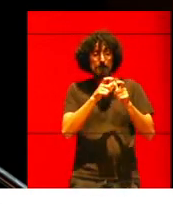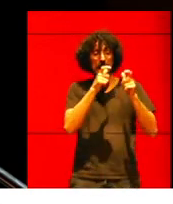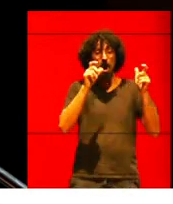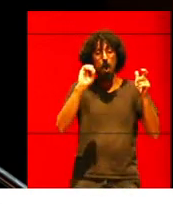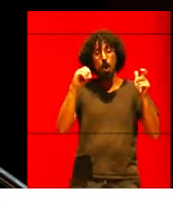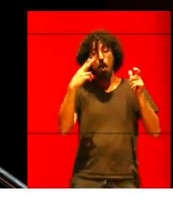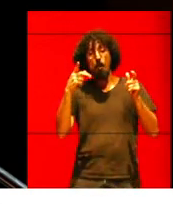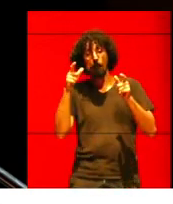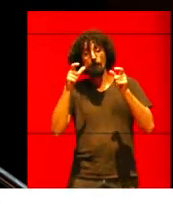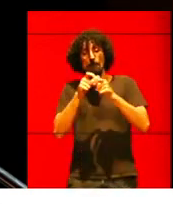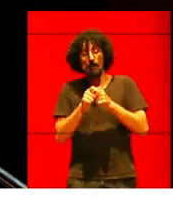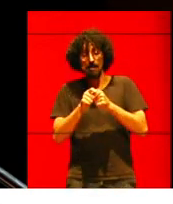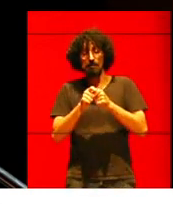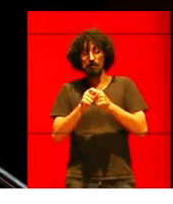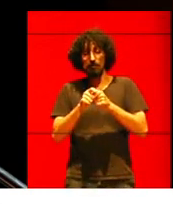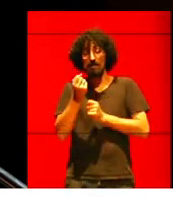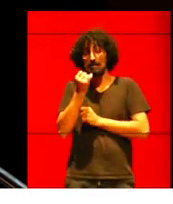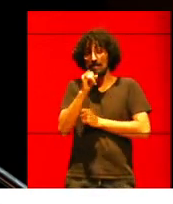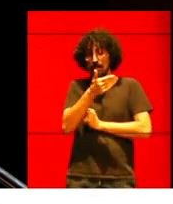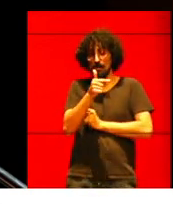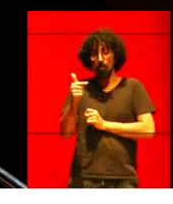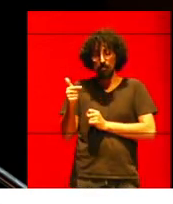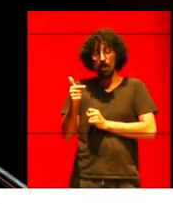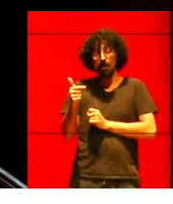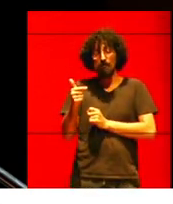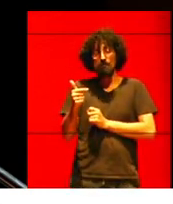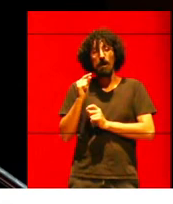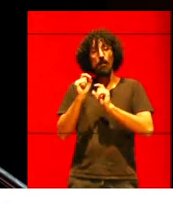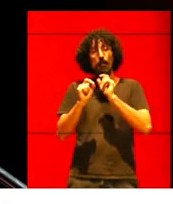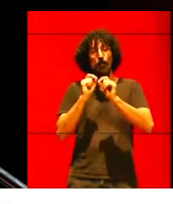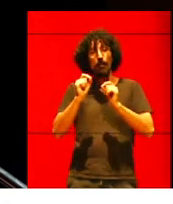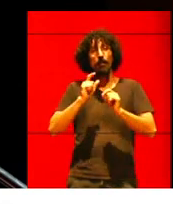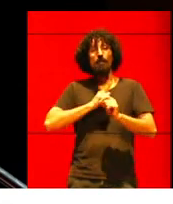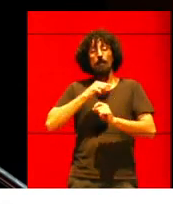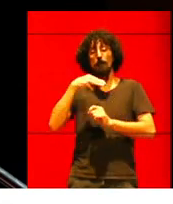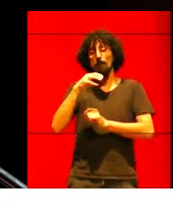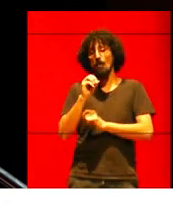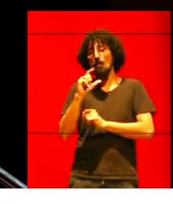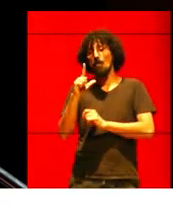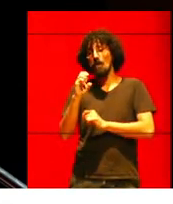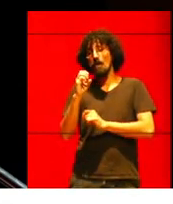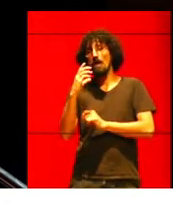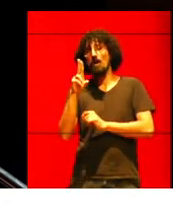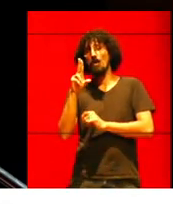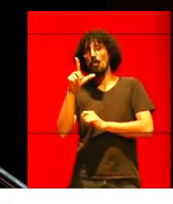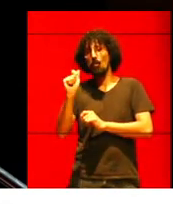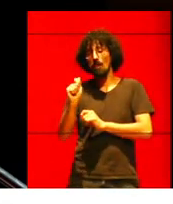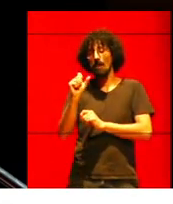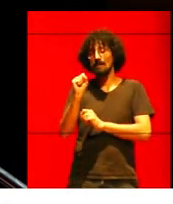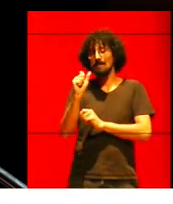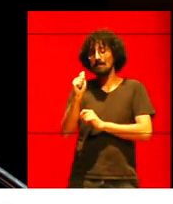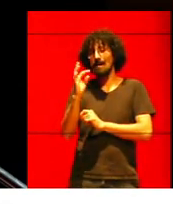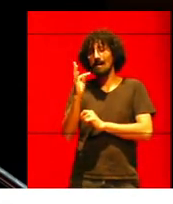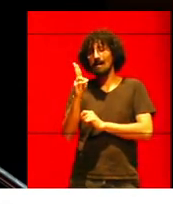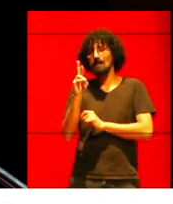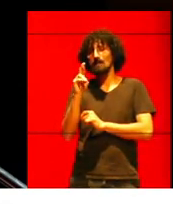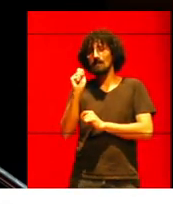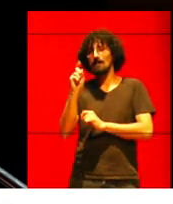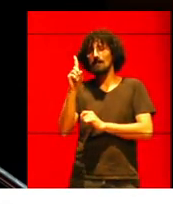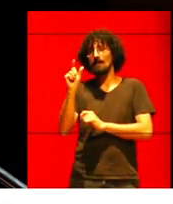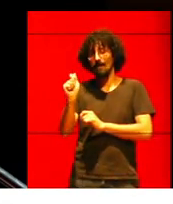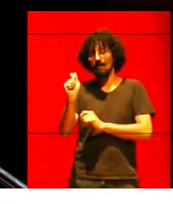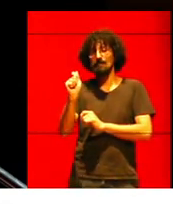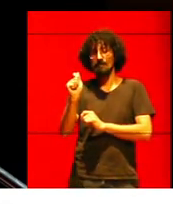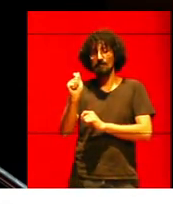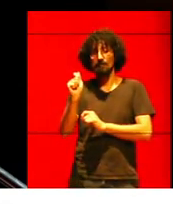tenho nenhuma dupla ligação, eu vou ter moléculas saturadas, portanto elas vão tender a ter uma maior interação entre